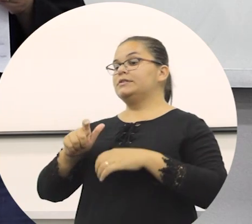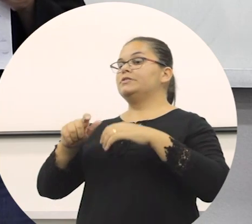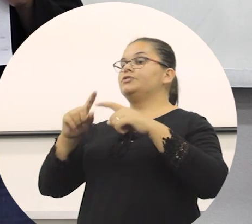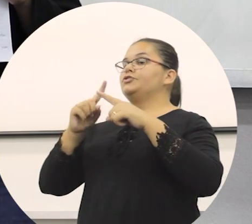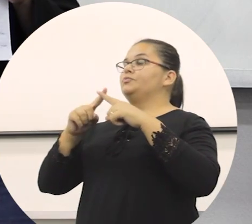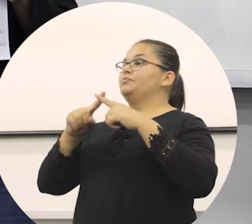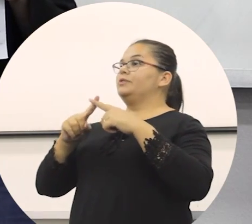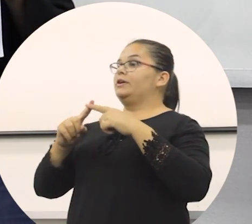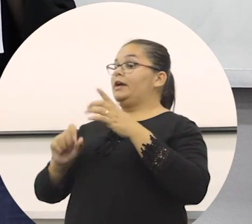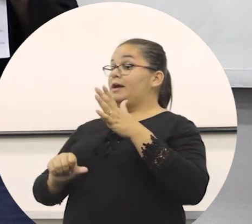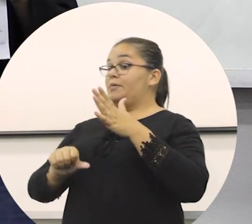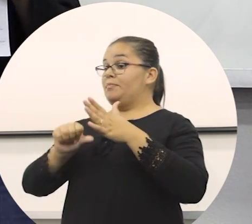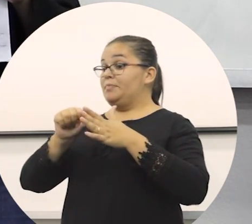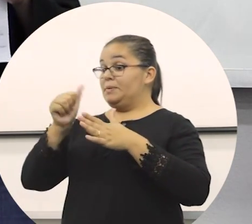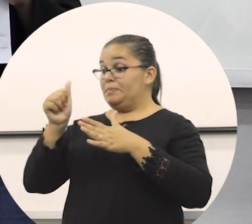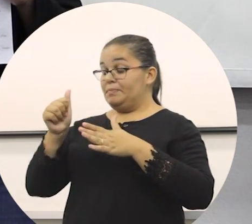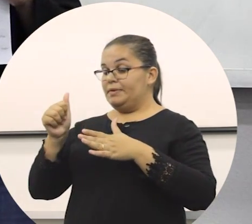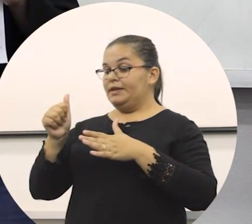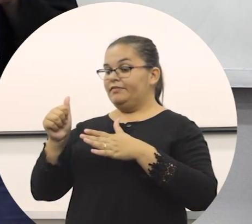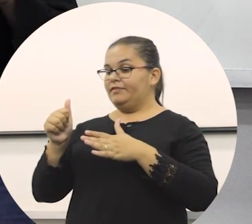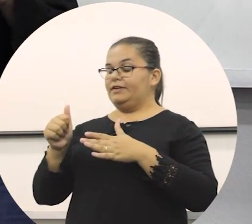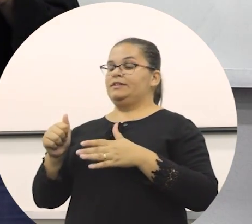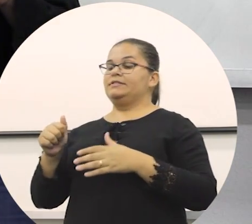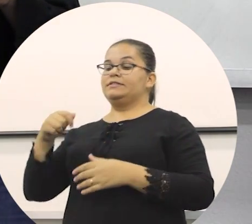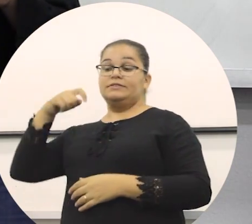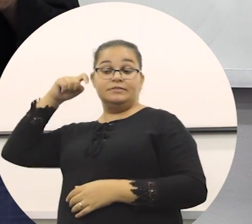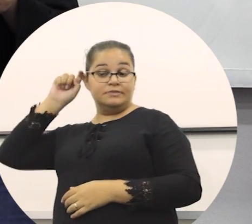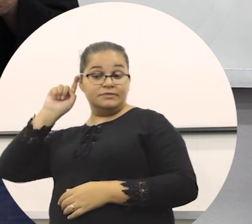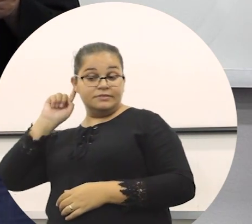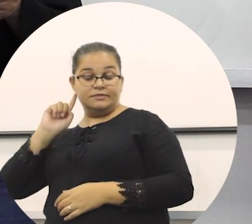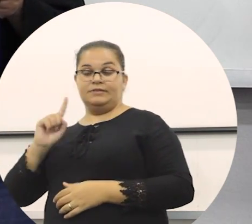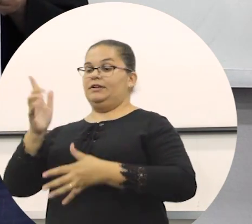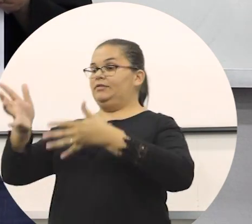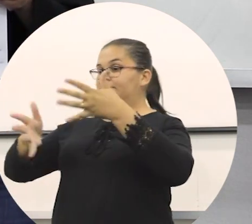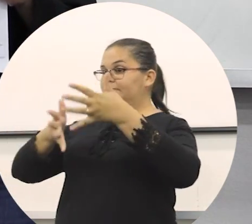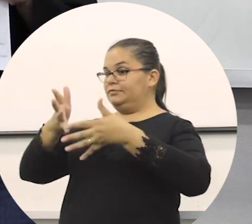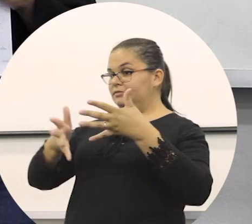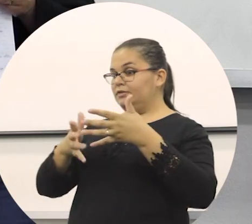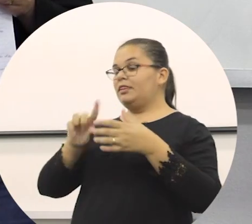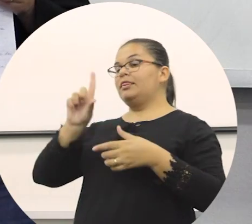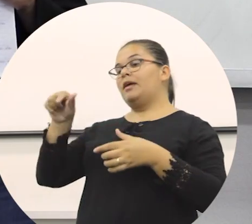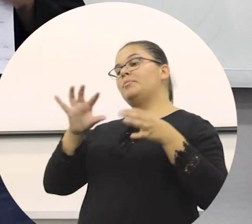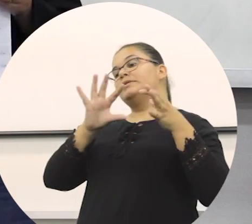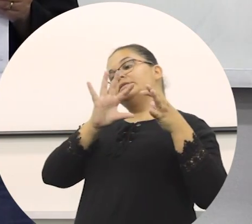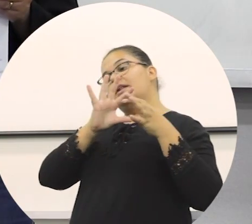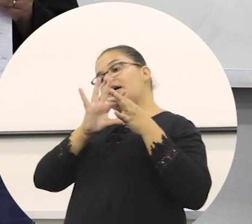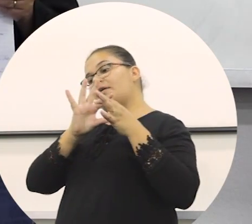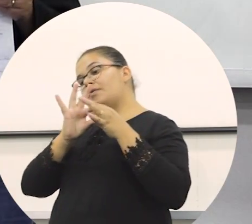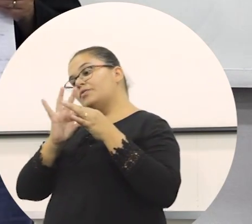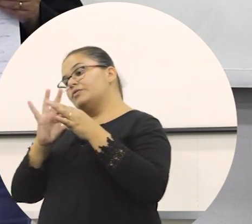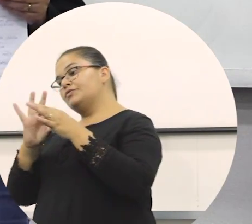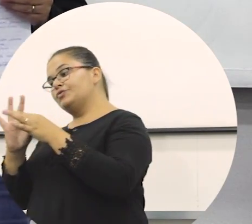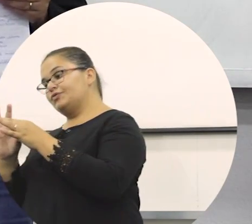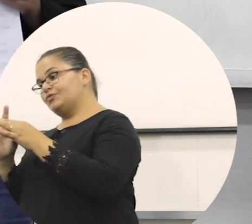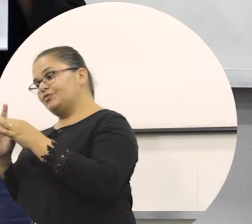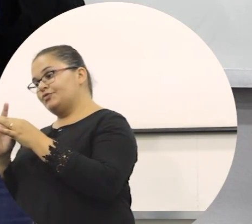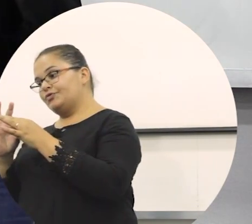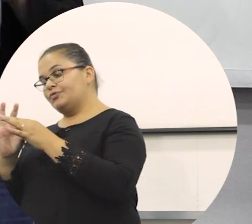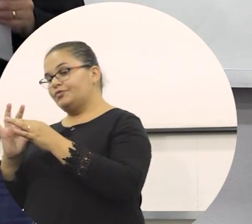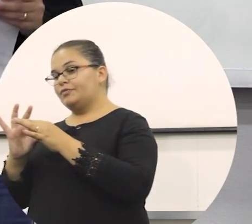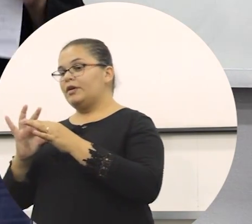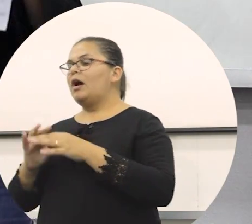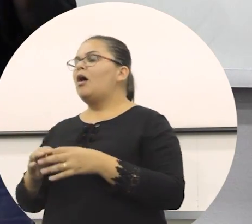uma primeira leitura da instrutora sobre aquele texto. Depois, ela contextualizou o aluno, ela levou o aluno para aquele